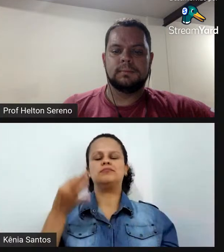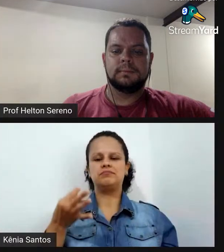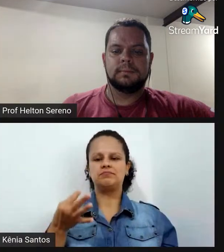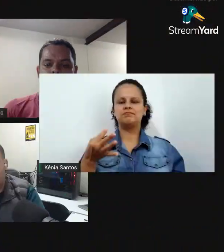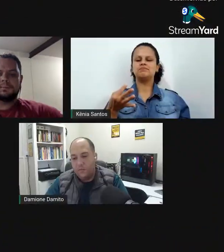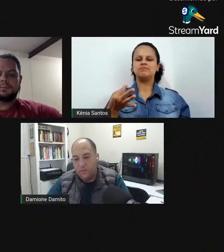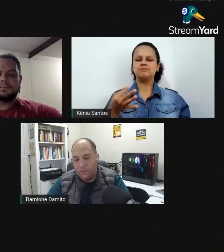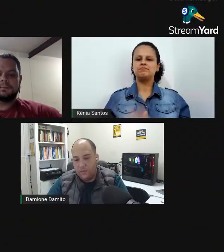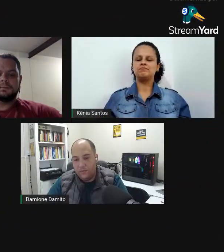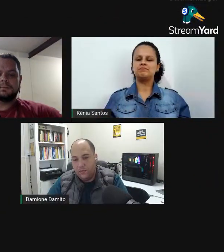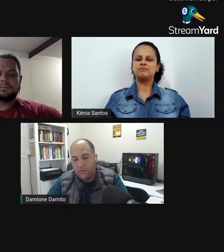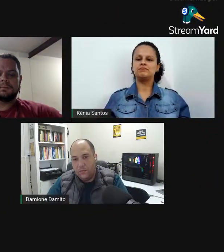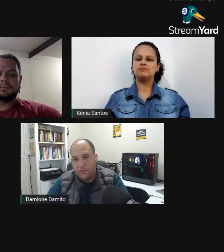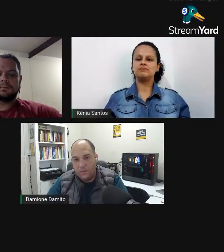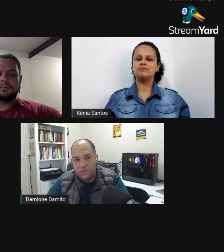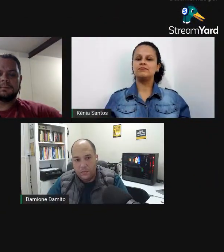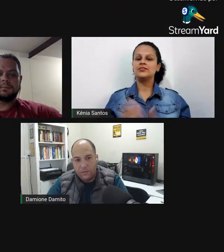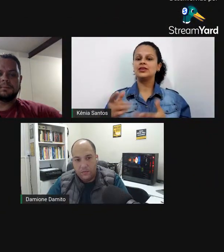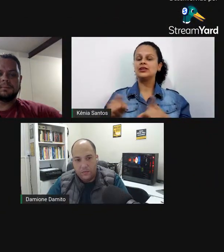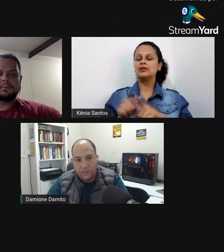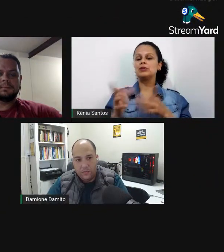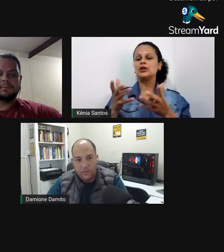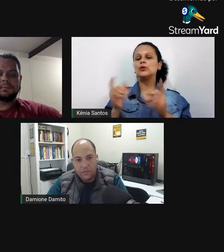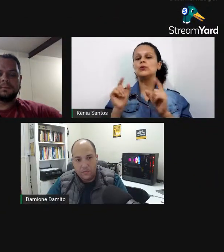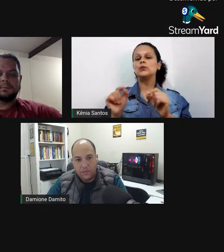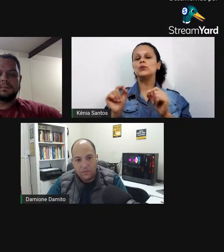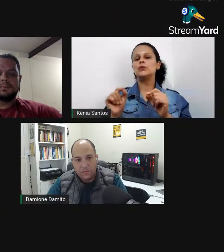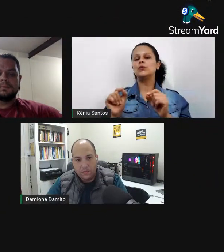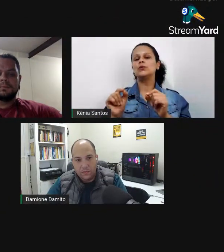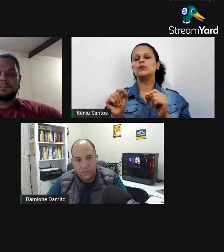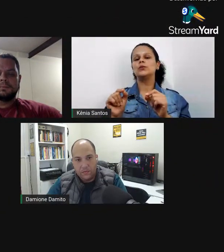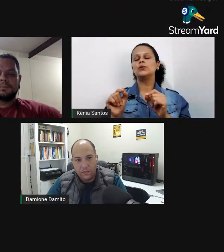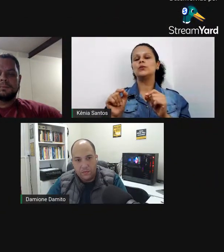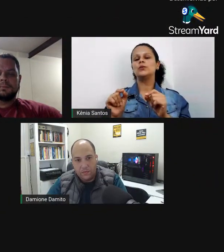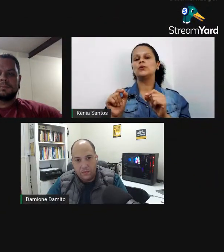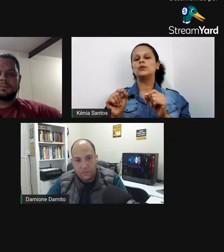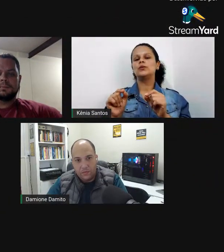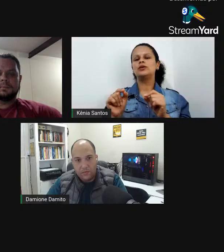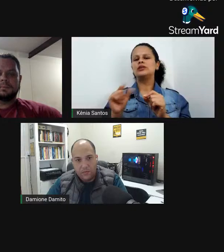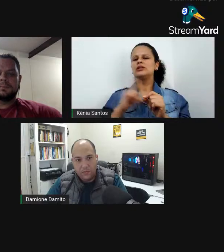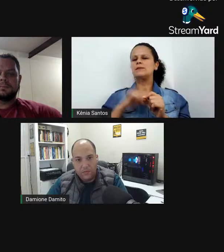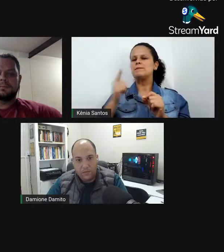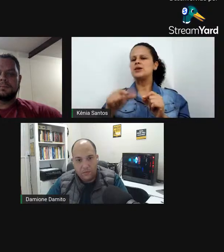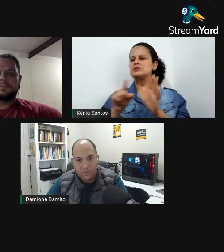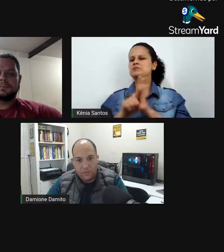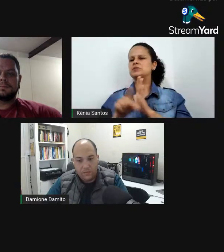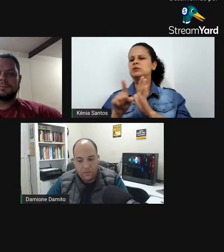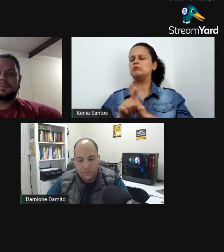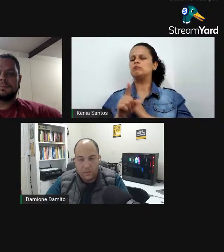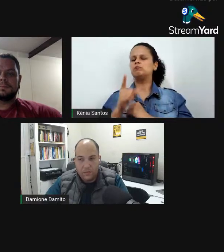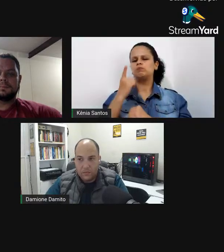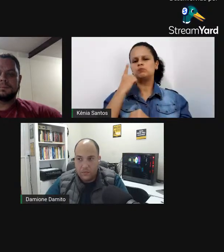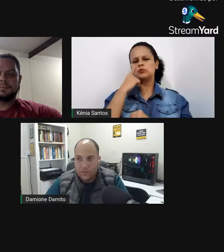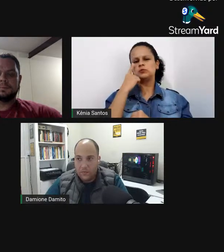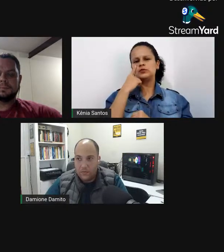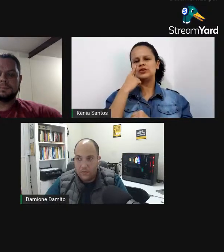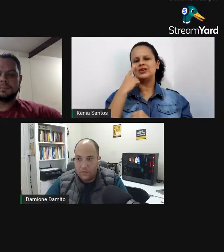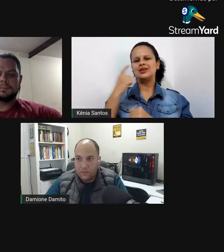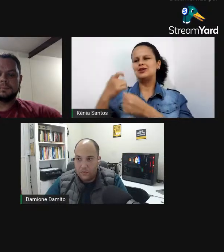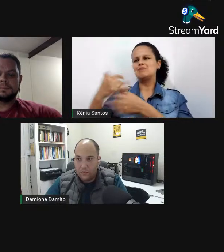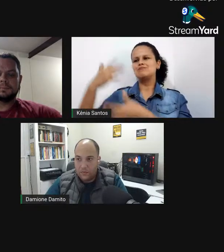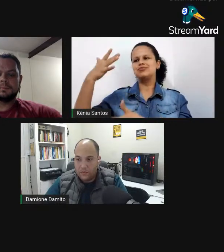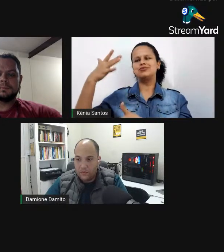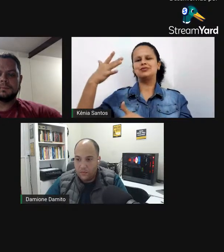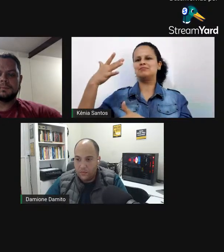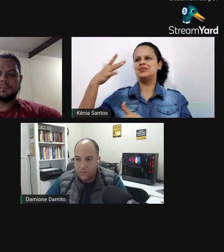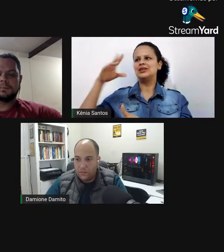e eu queria que vocês aqui para a gente poder fechar deixa eu ver se tem mais alguma pergunta eu não tenho como ler todos os comentários